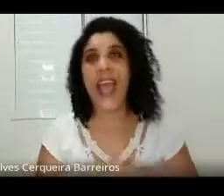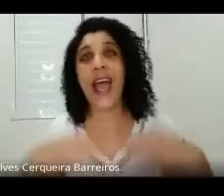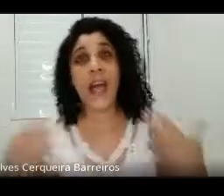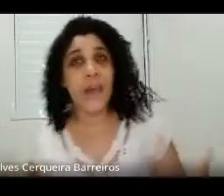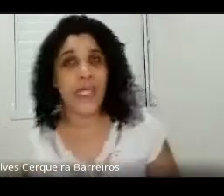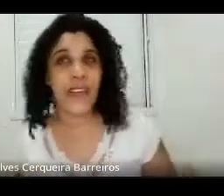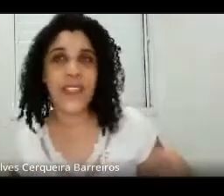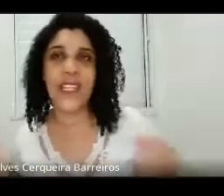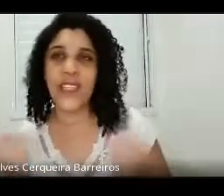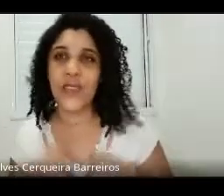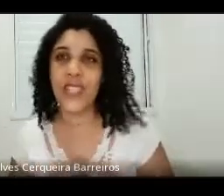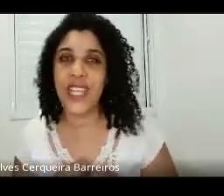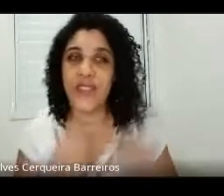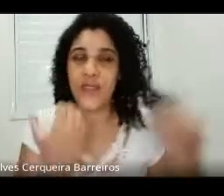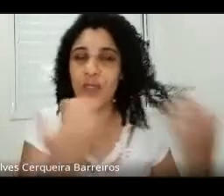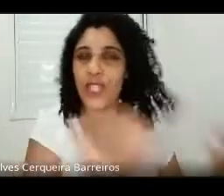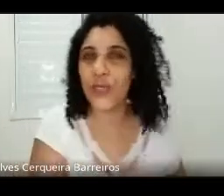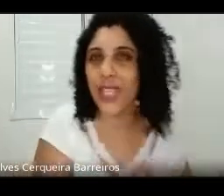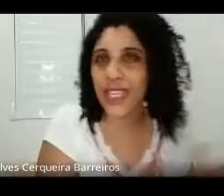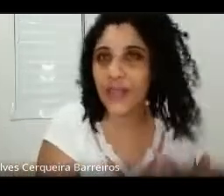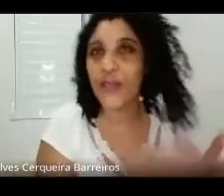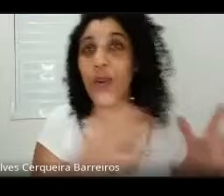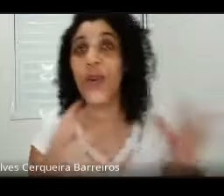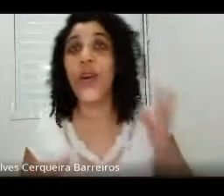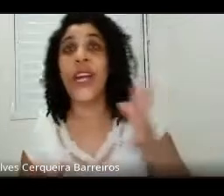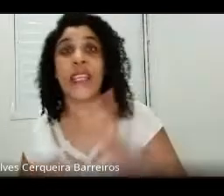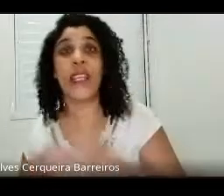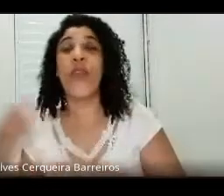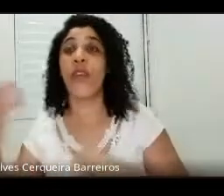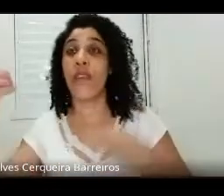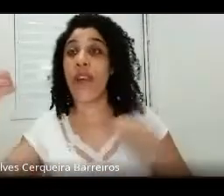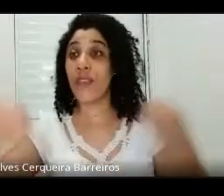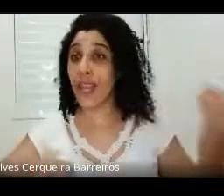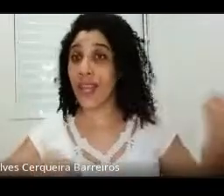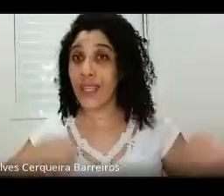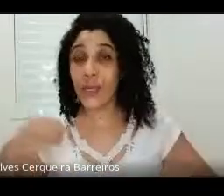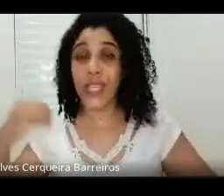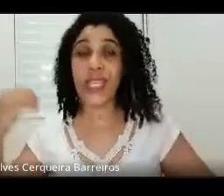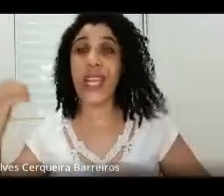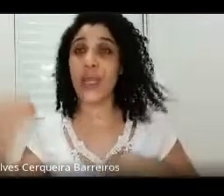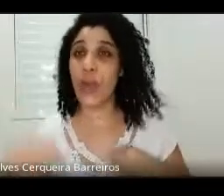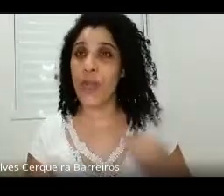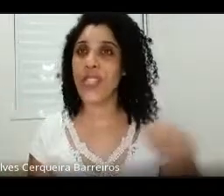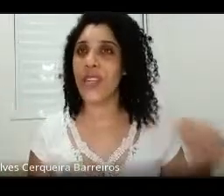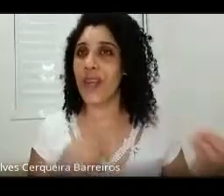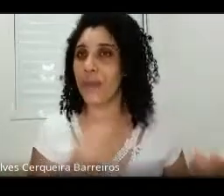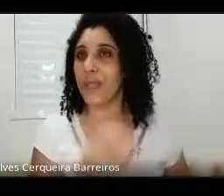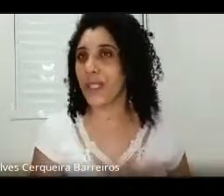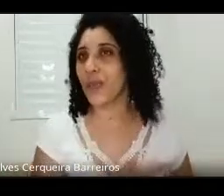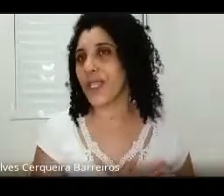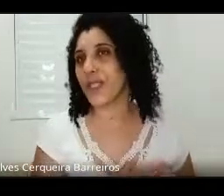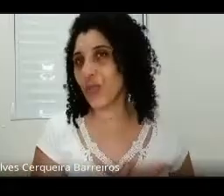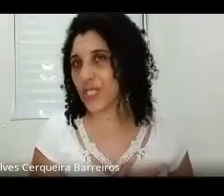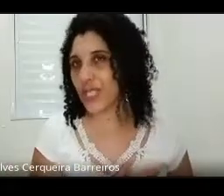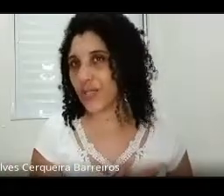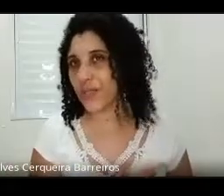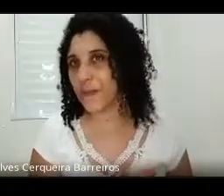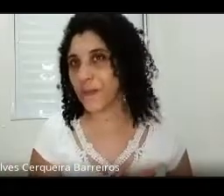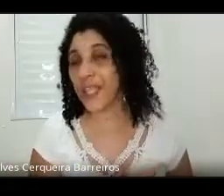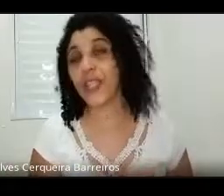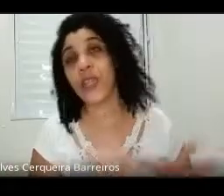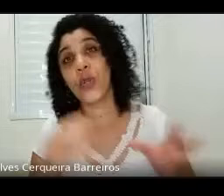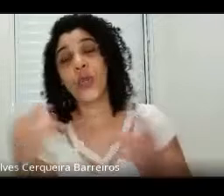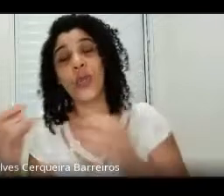você. Mamãe tava com saudade de você, você ficou o dia todo na casa da vovó. Então, vai falando e naturalmente ela vai aprendendo esses